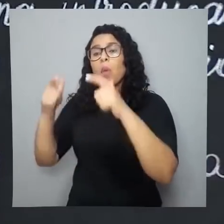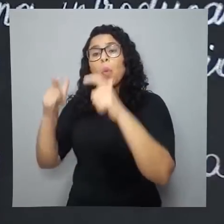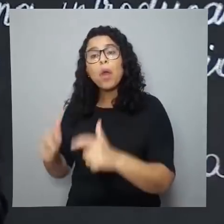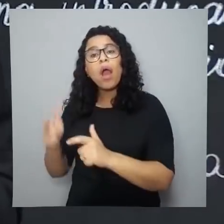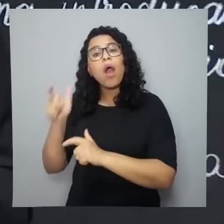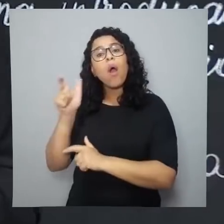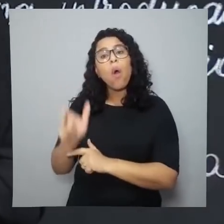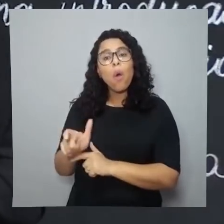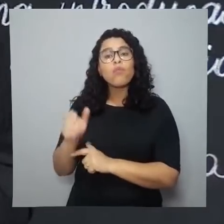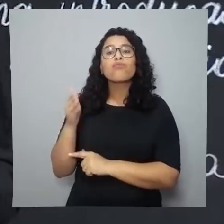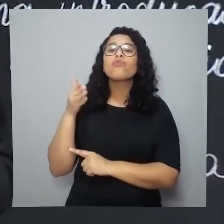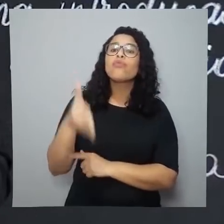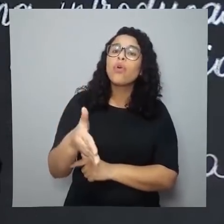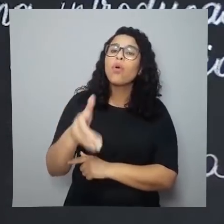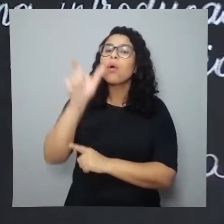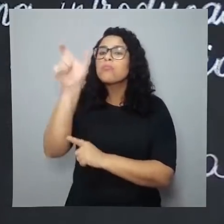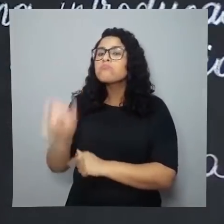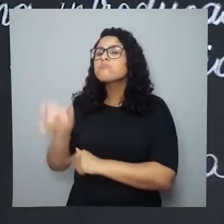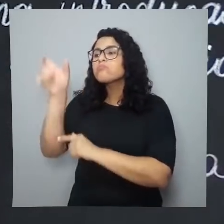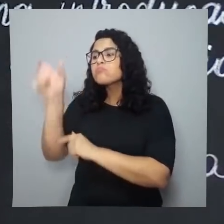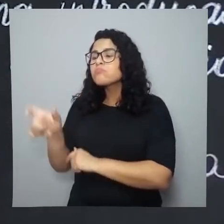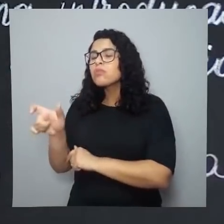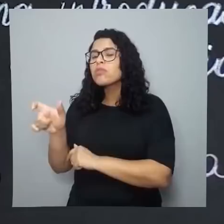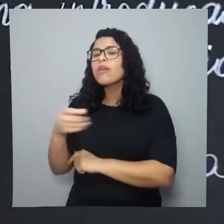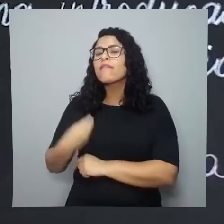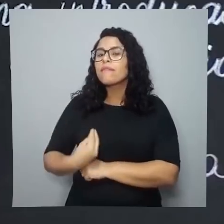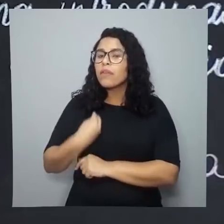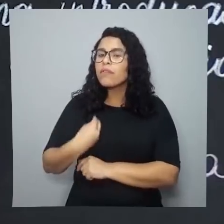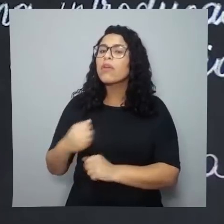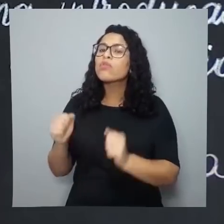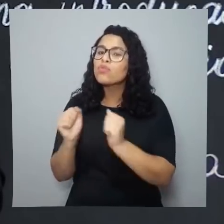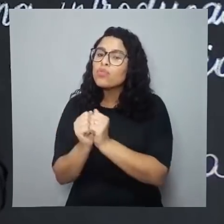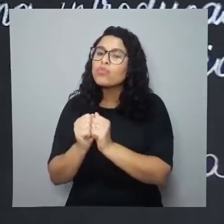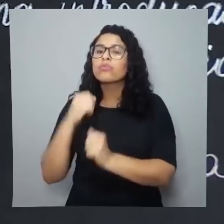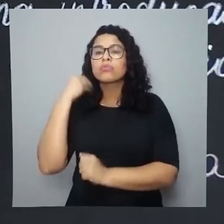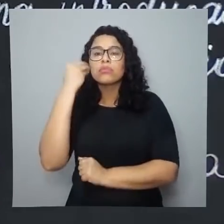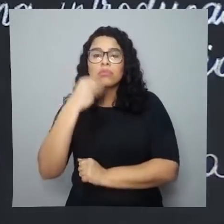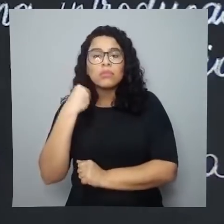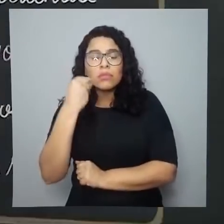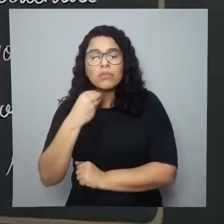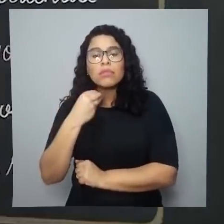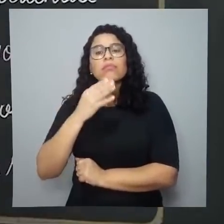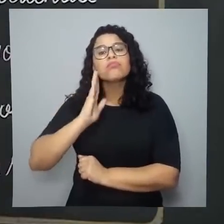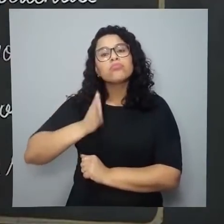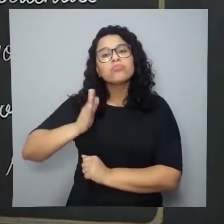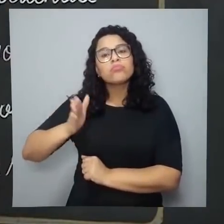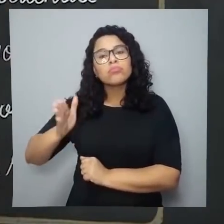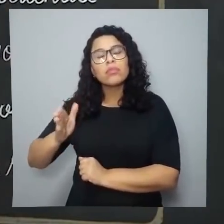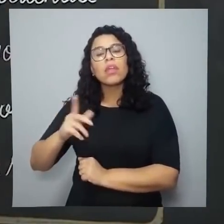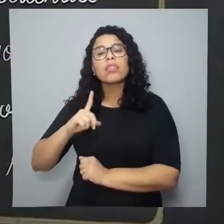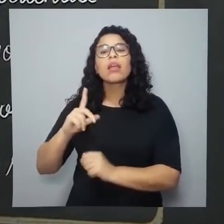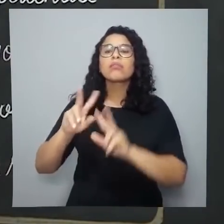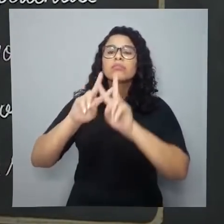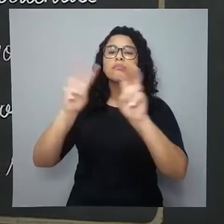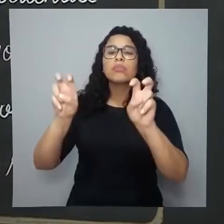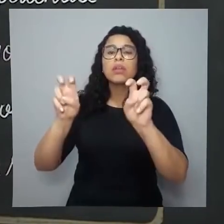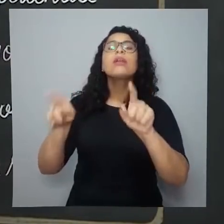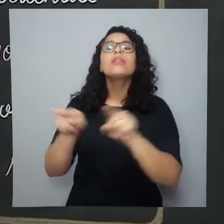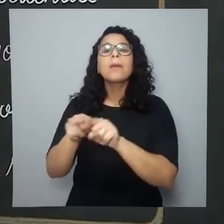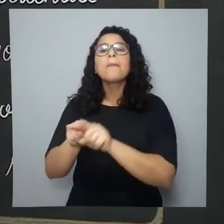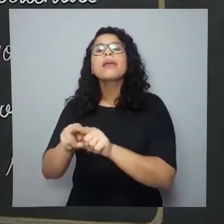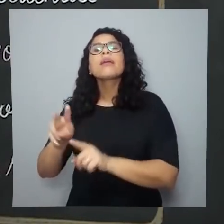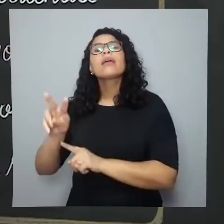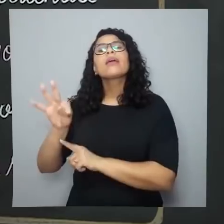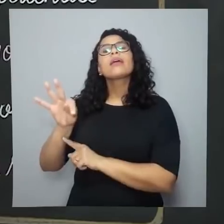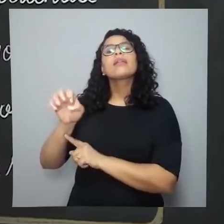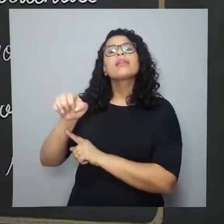local onde você foi, as pessoas com as quais você conviveu nessa experiência. Então, o relato segue de um título para a atribuição de um tema.